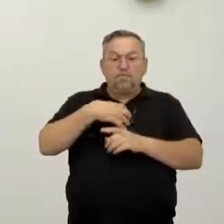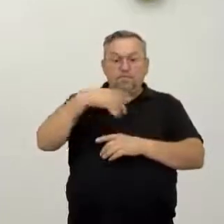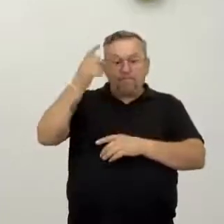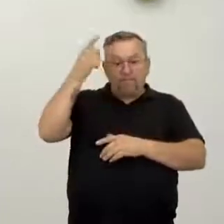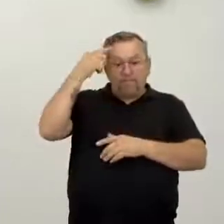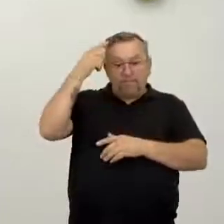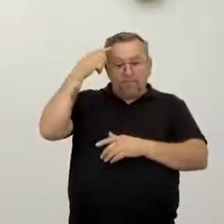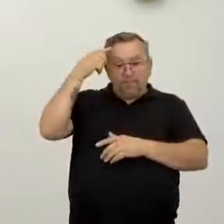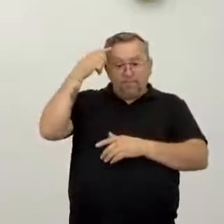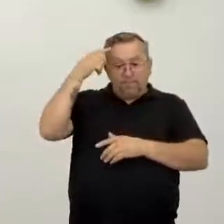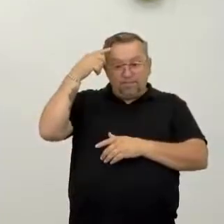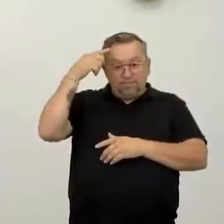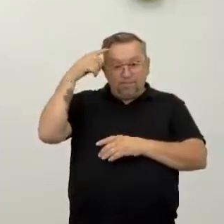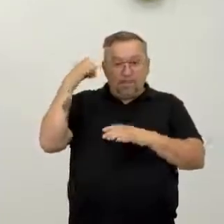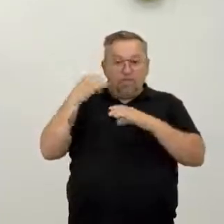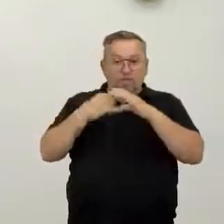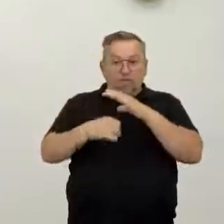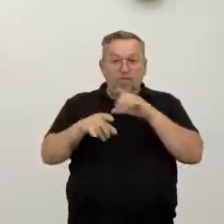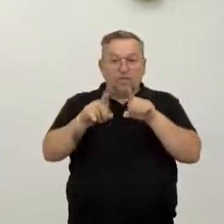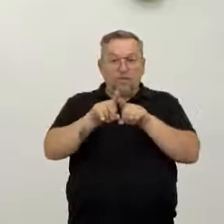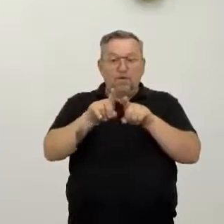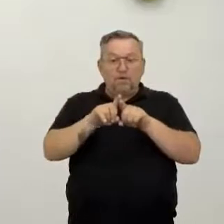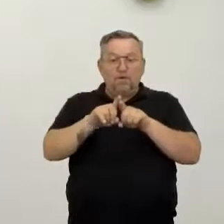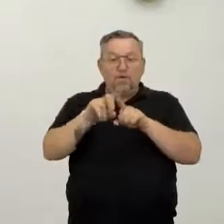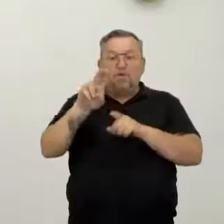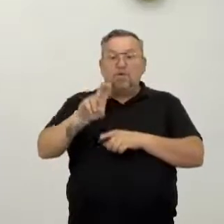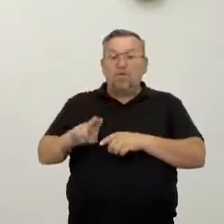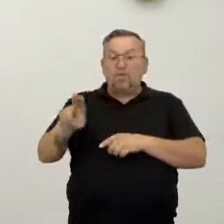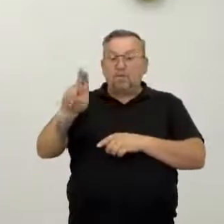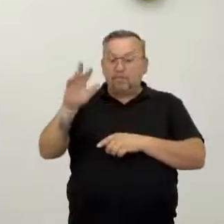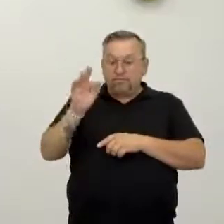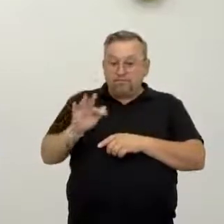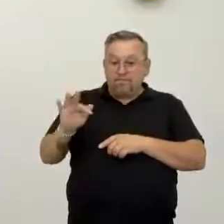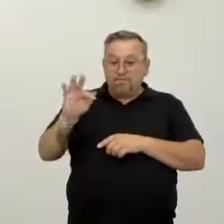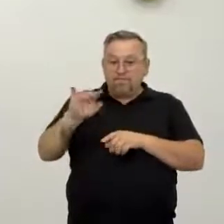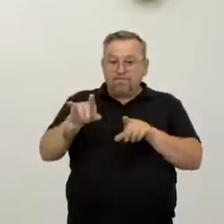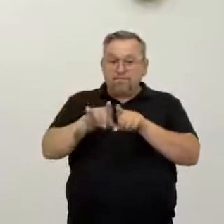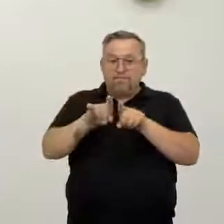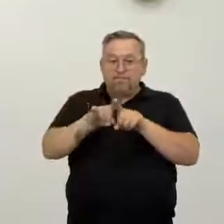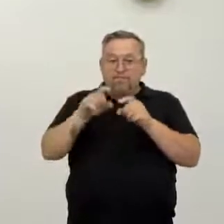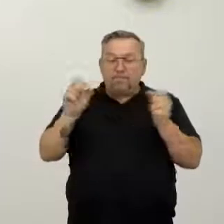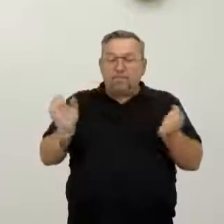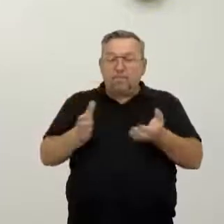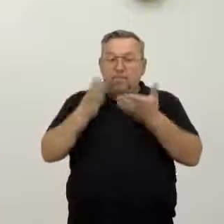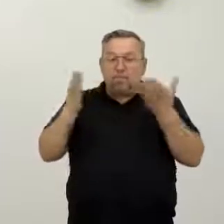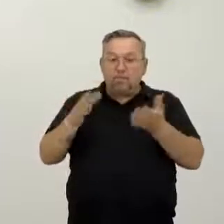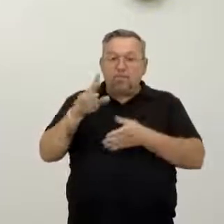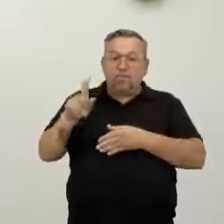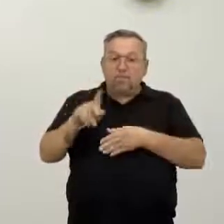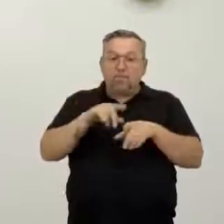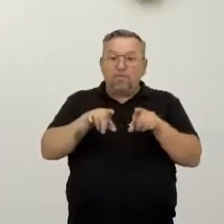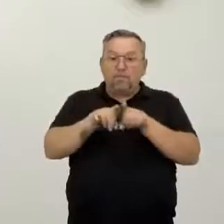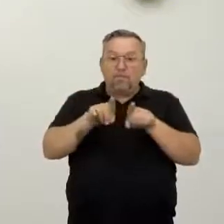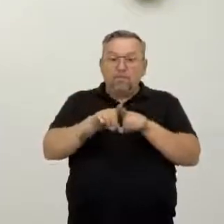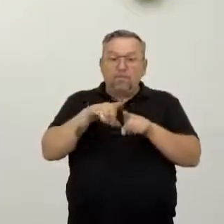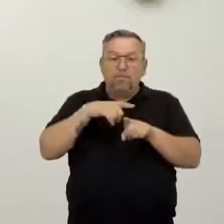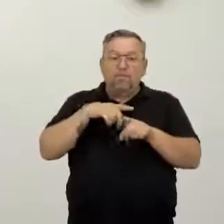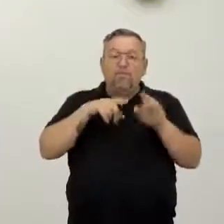pensar, né, através de investimentos nas universidades, né, com incentivo aos professores, com incentivos